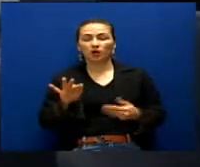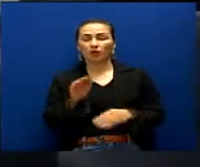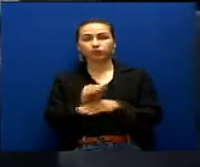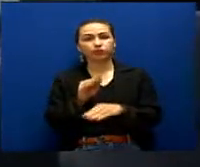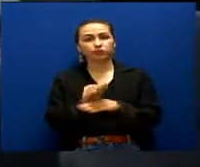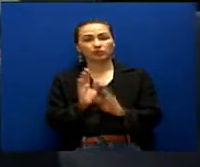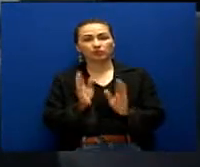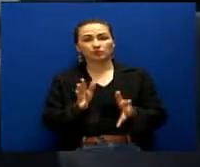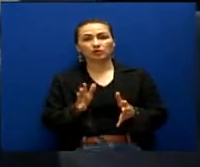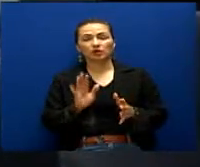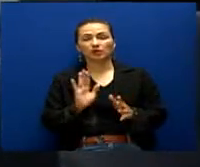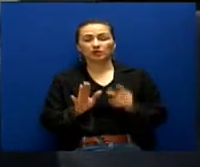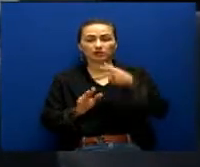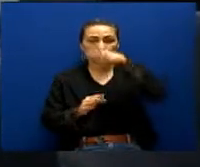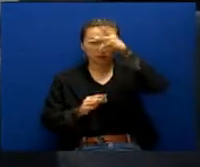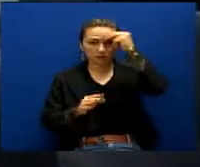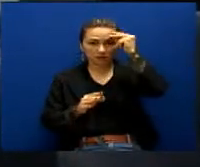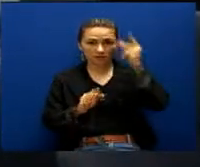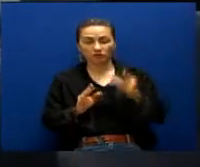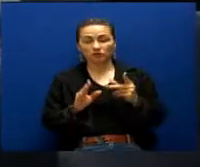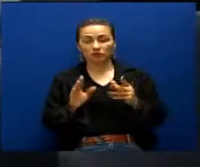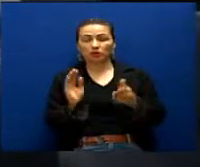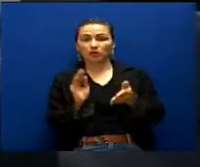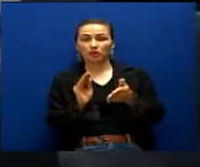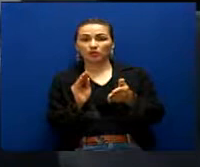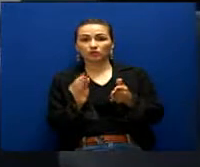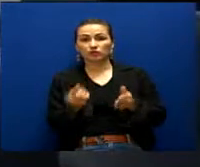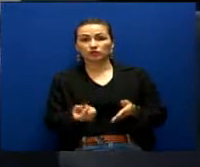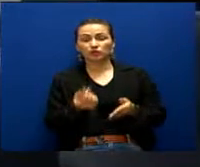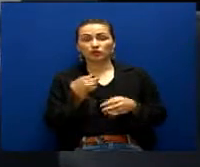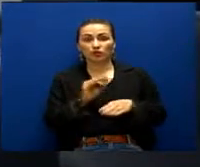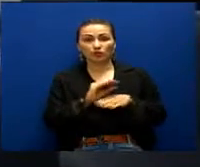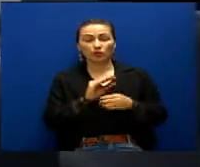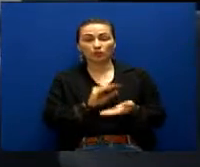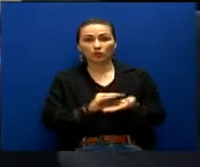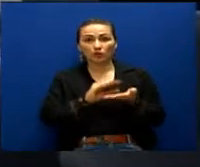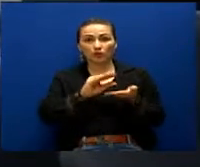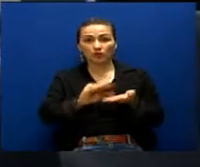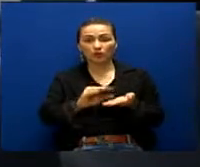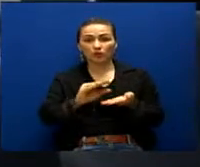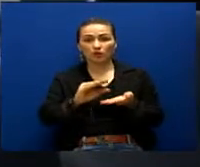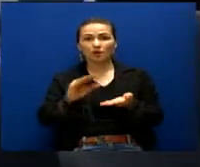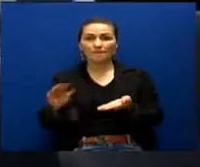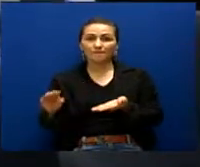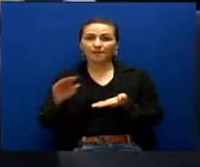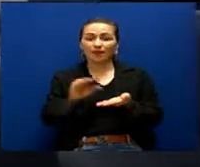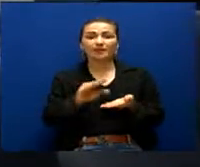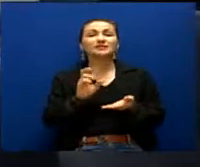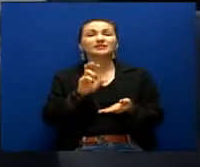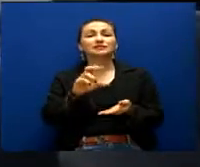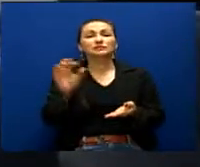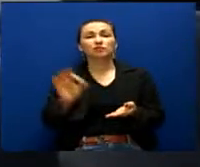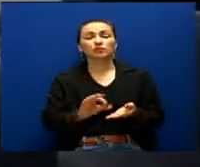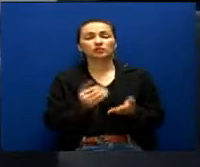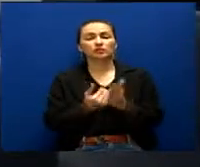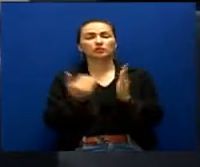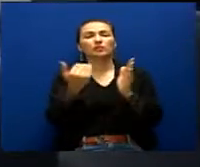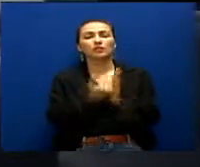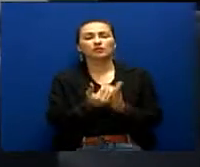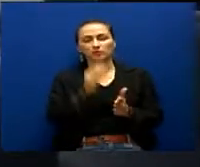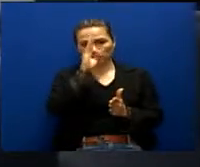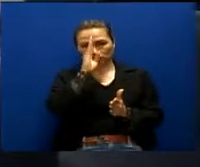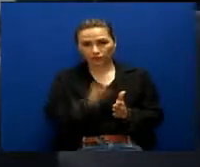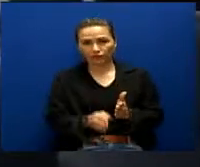de 5% do valor arrecadado pelo município ser destinado à assistência